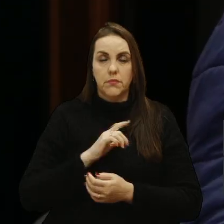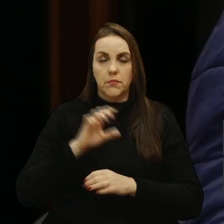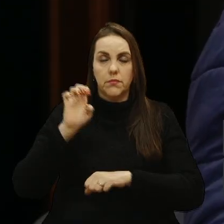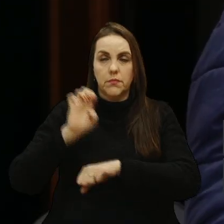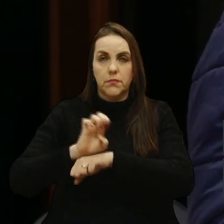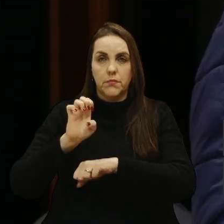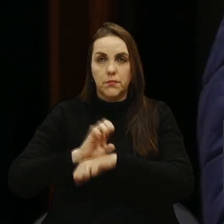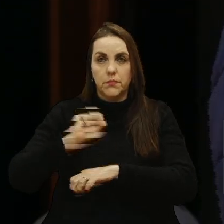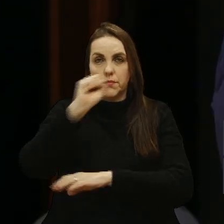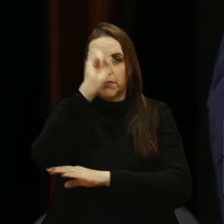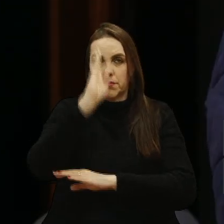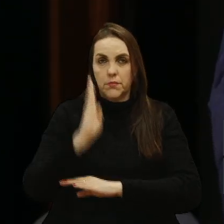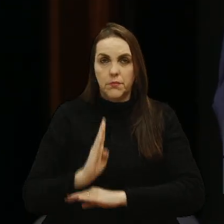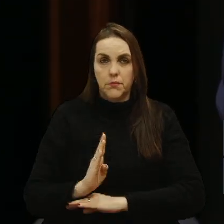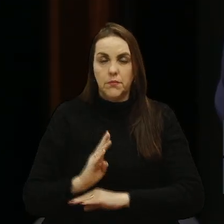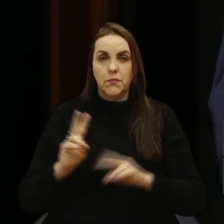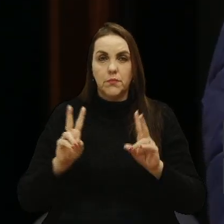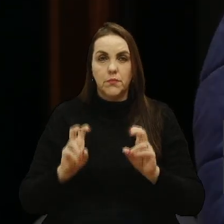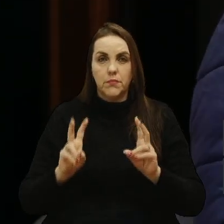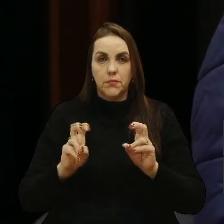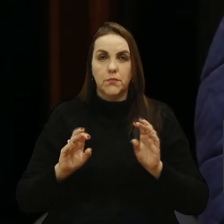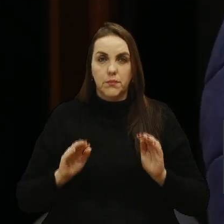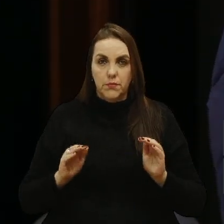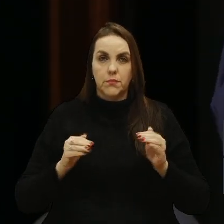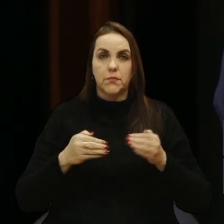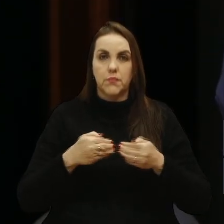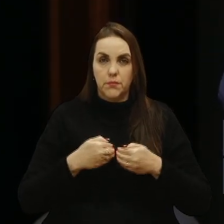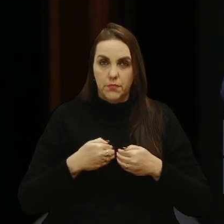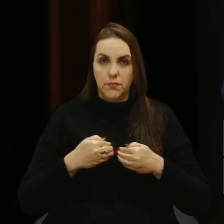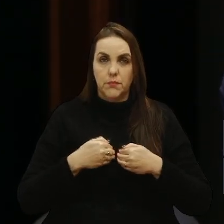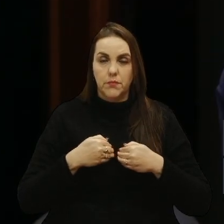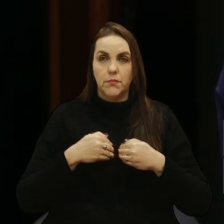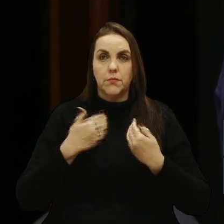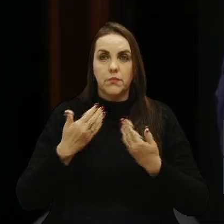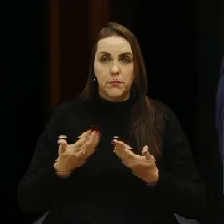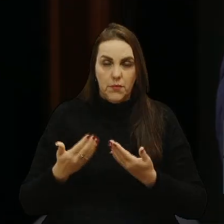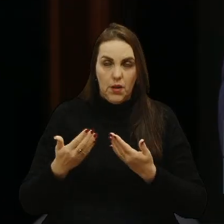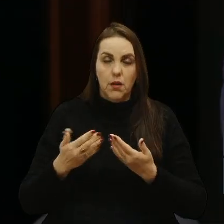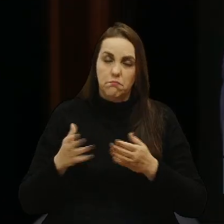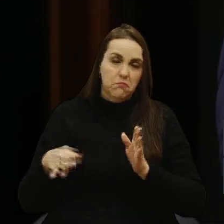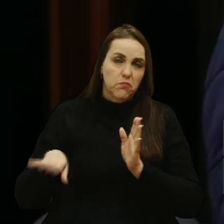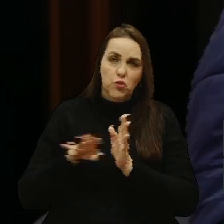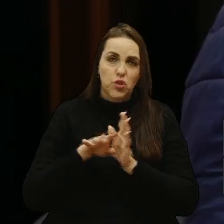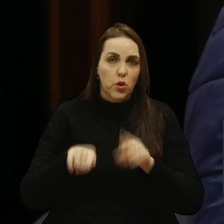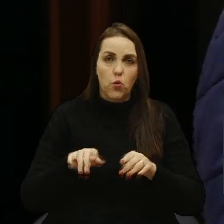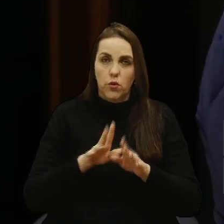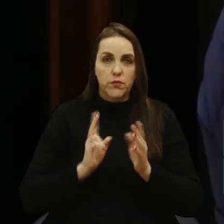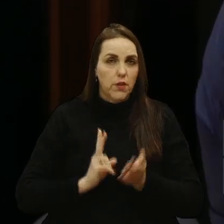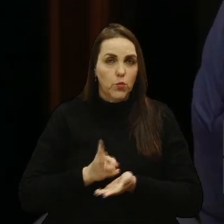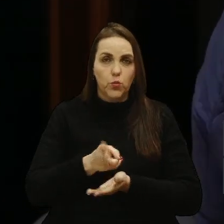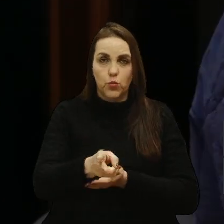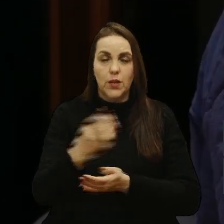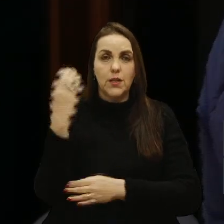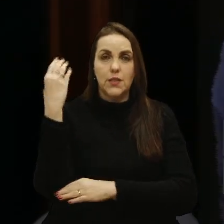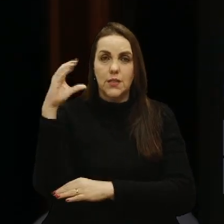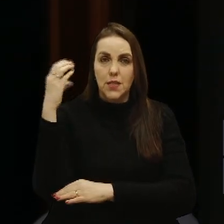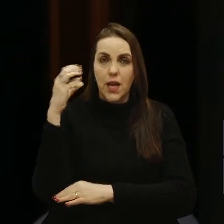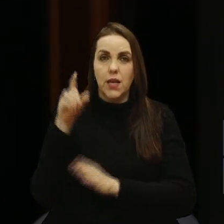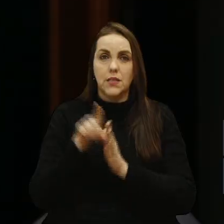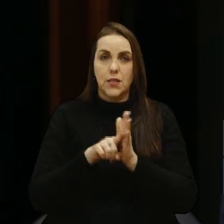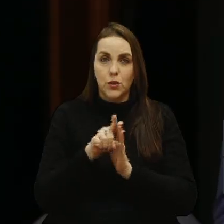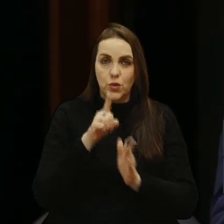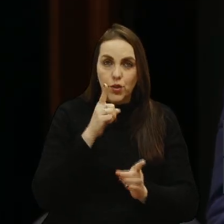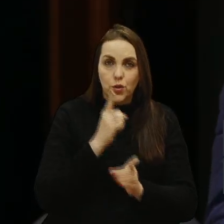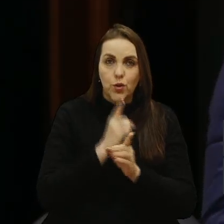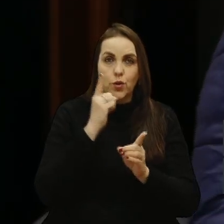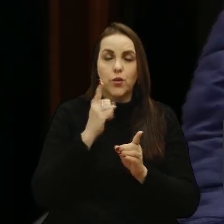nacional, né, Silomar? O tema do autismo, ele veio para ficar, considerando a ciência, o diagnóstico, o